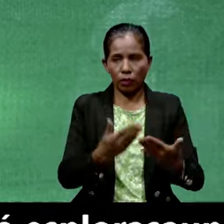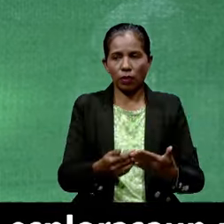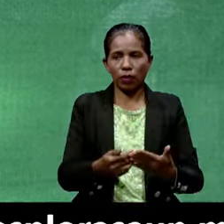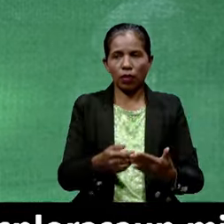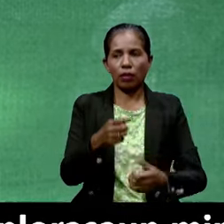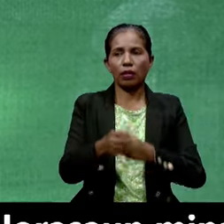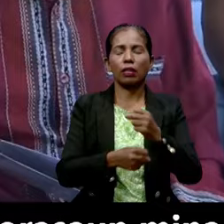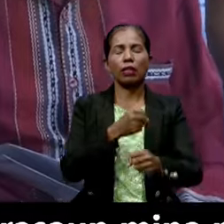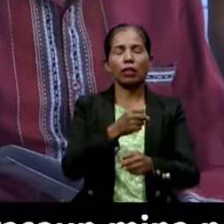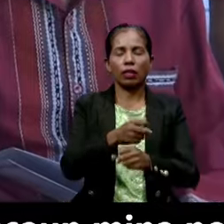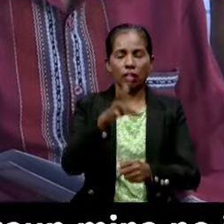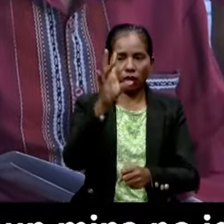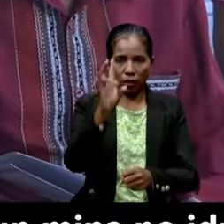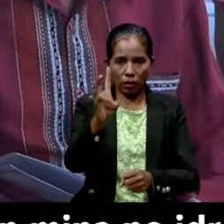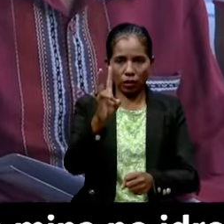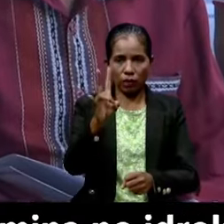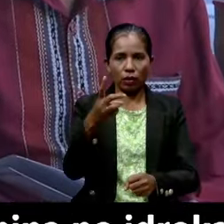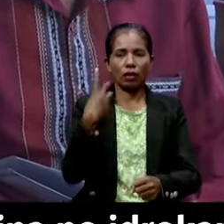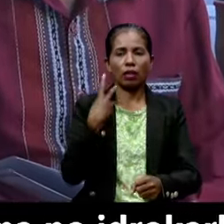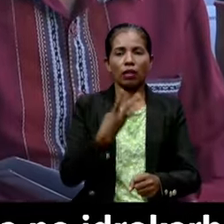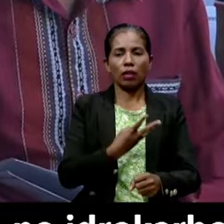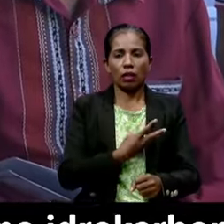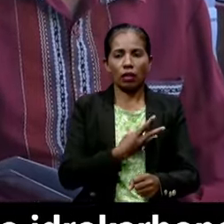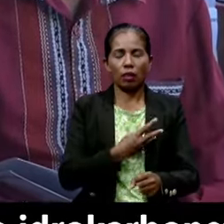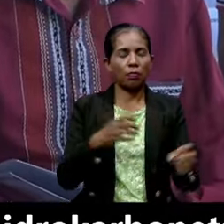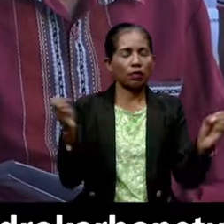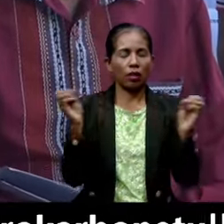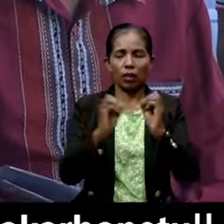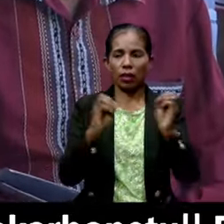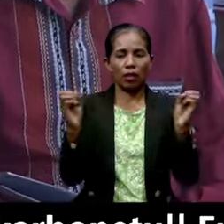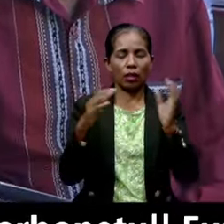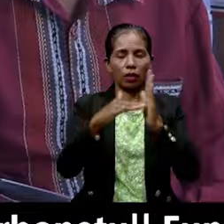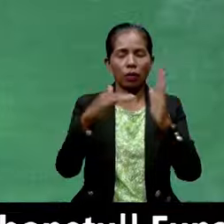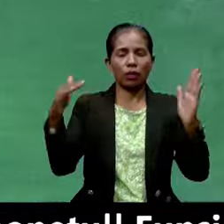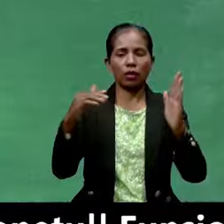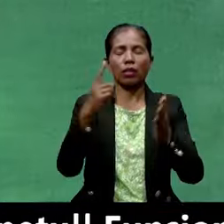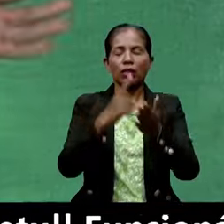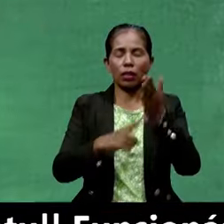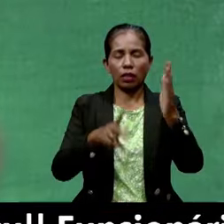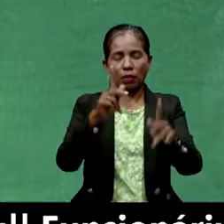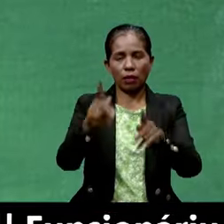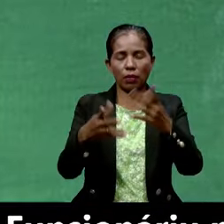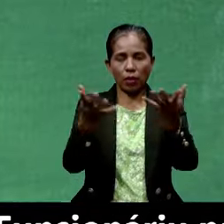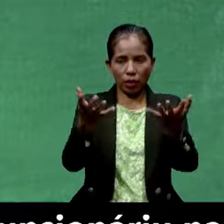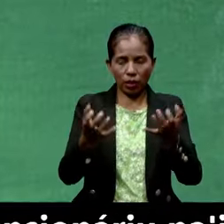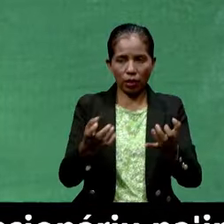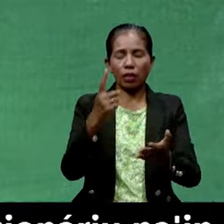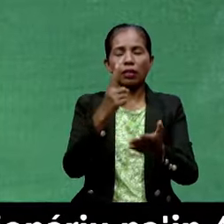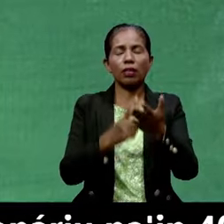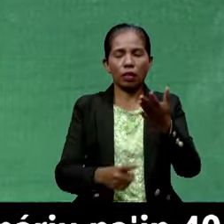tina nito, ami se bla contra saída mag povo hakara, saída mag